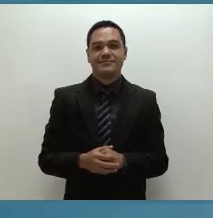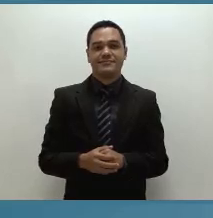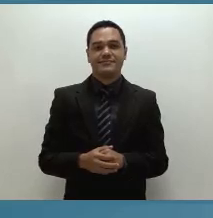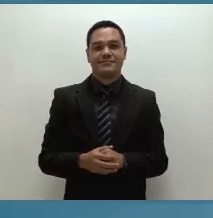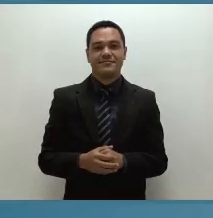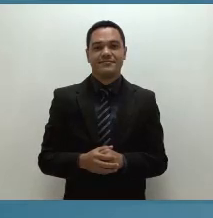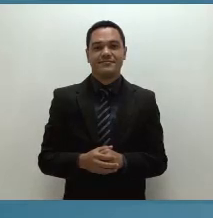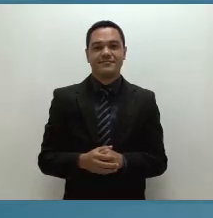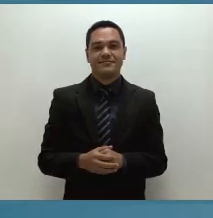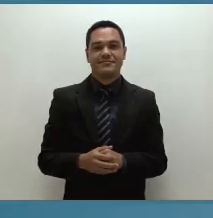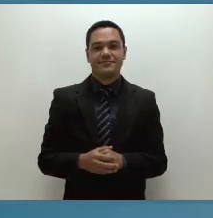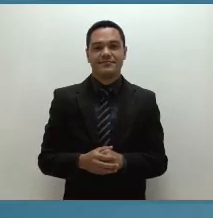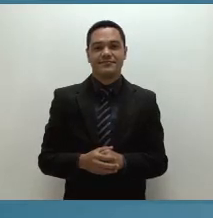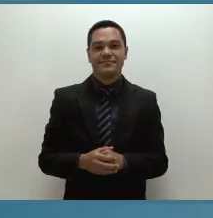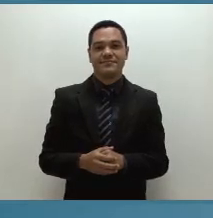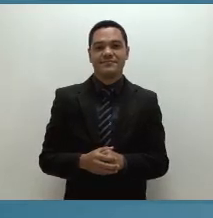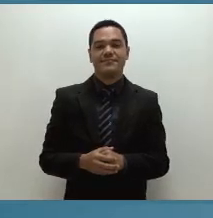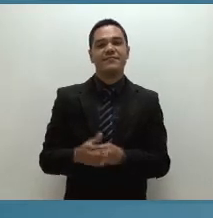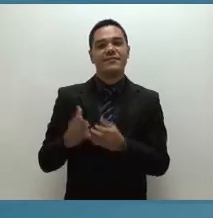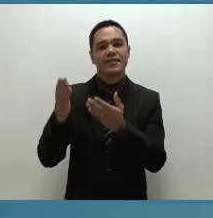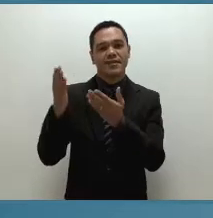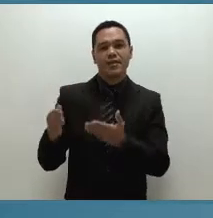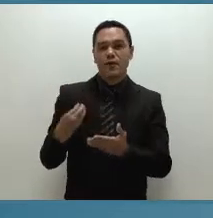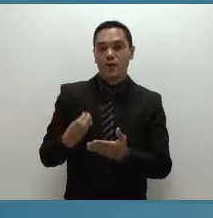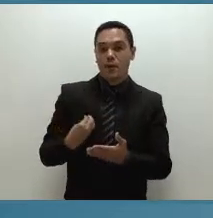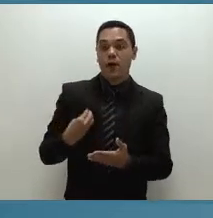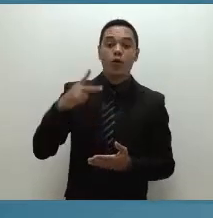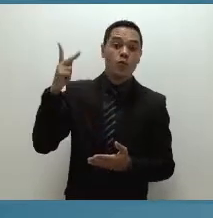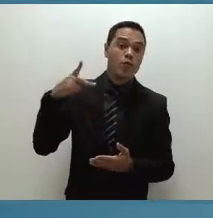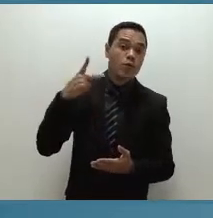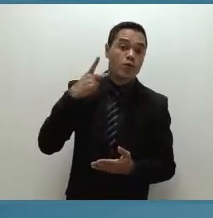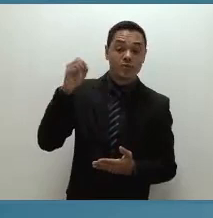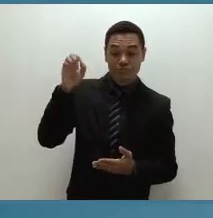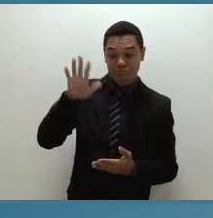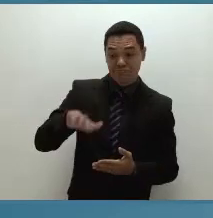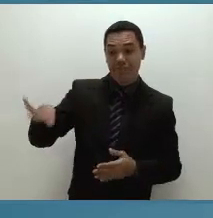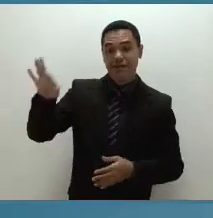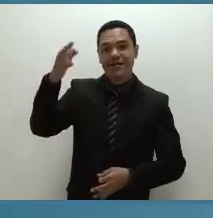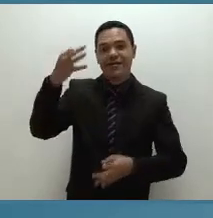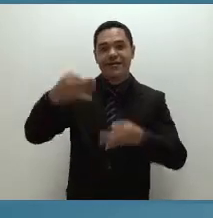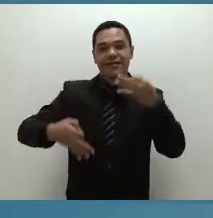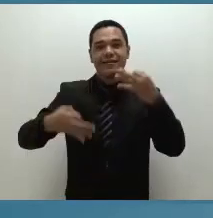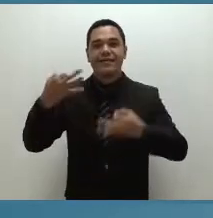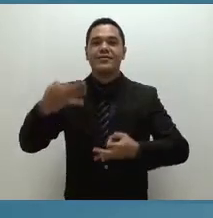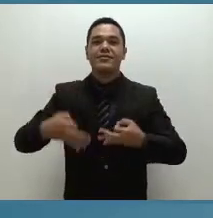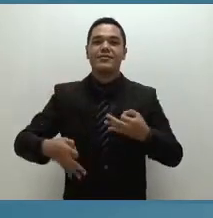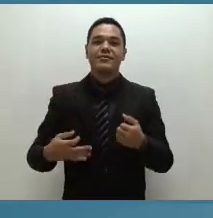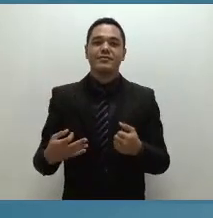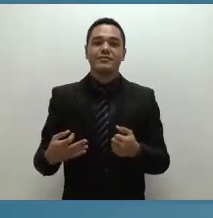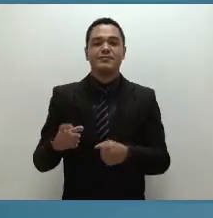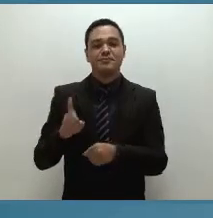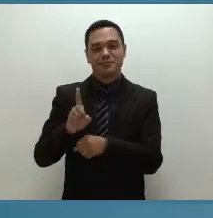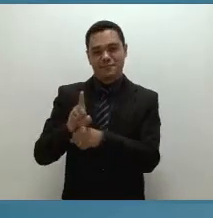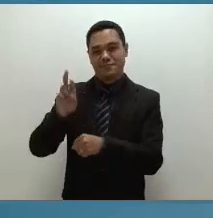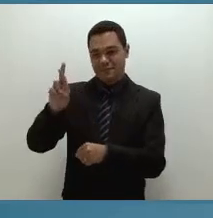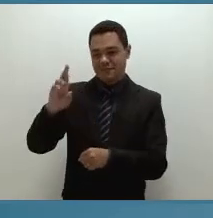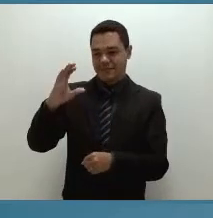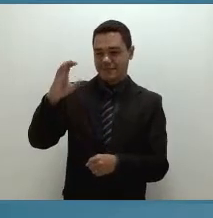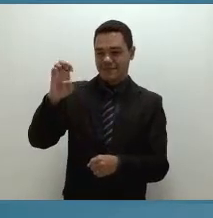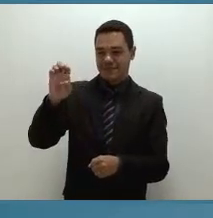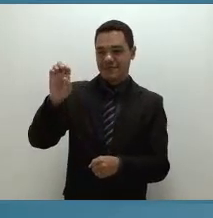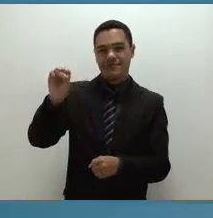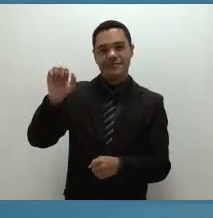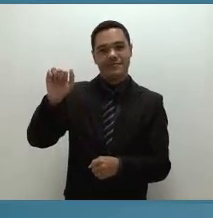Registro a presença de nosso Procurador-Geral de Justiça, Dr. César Matar.